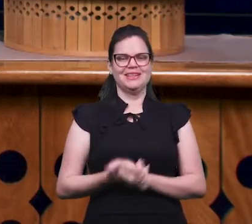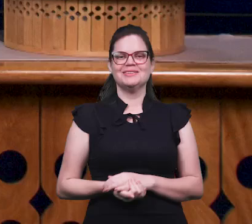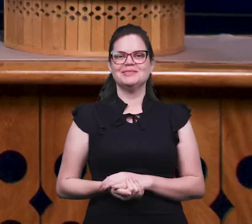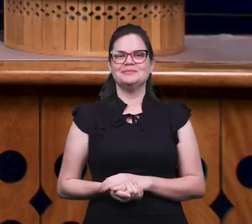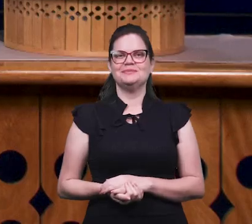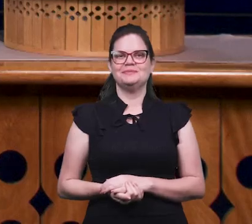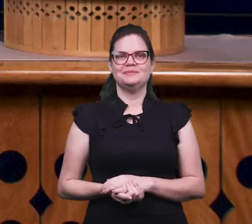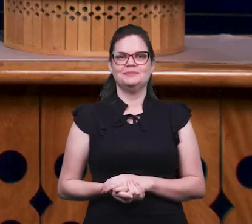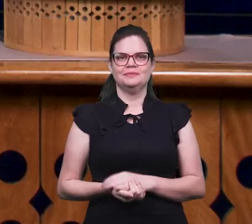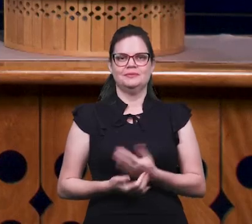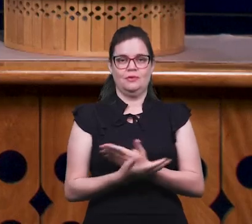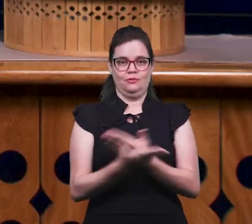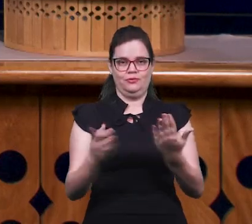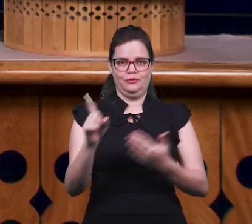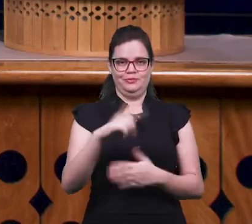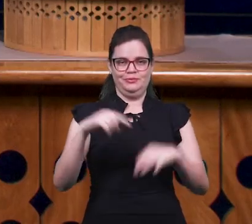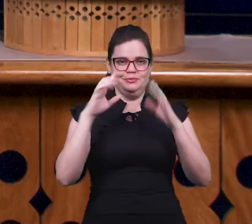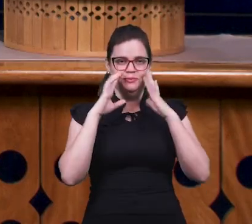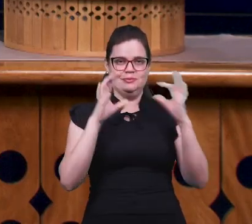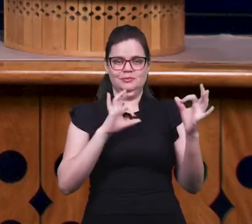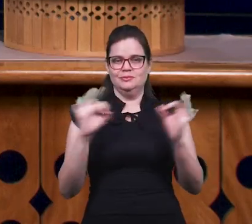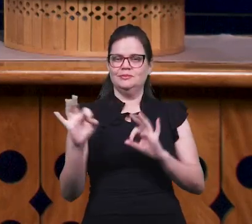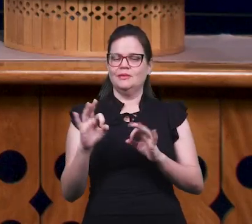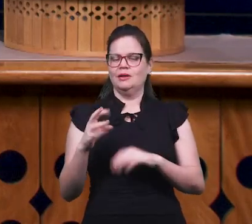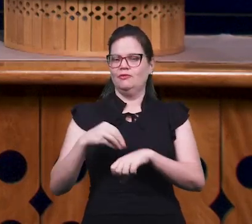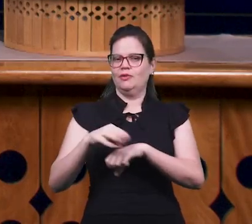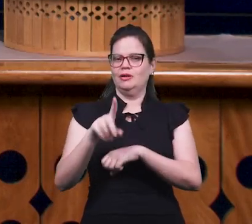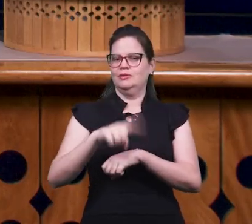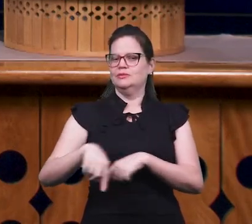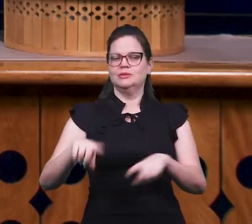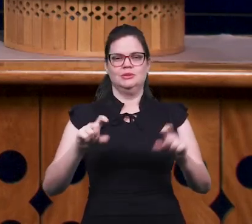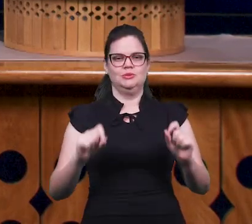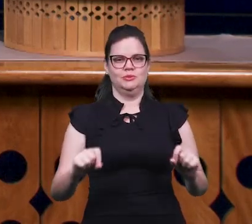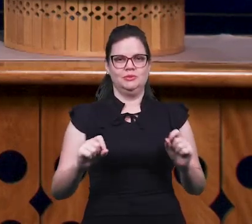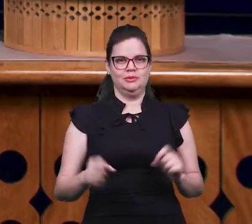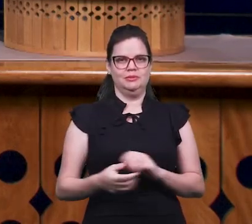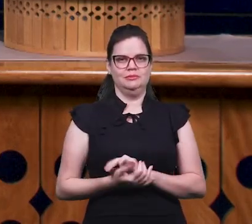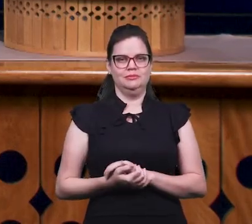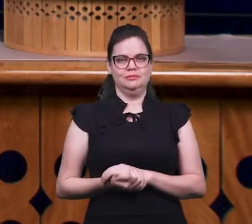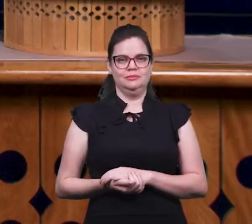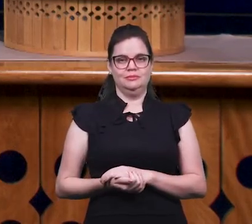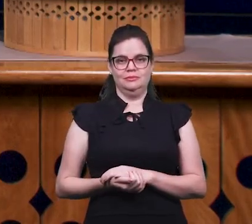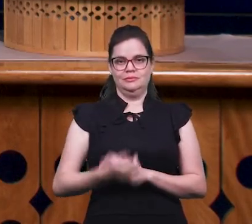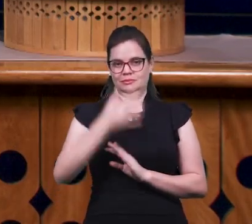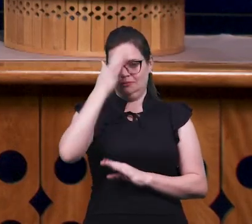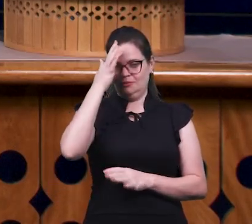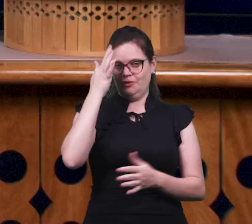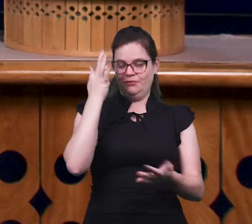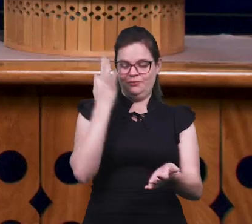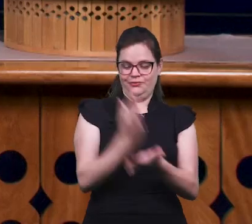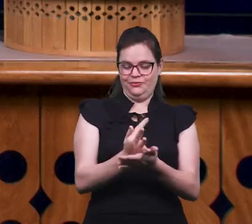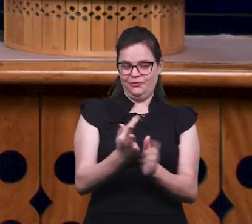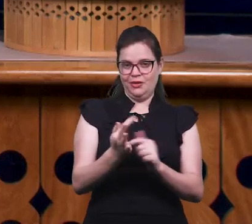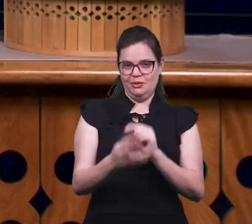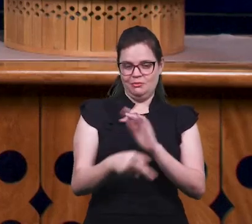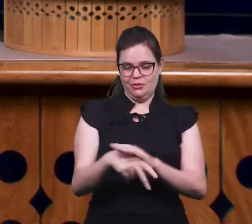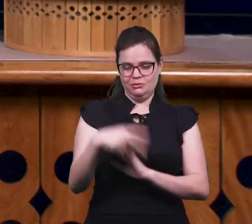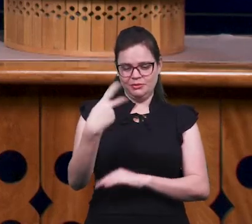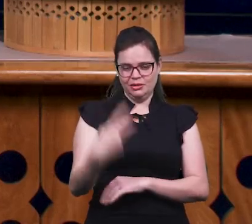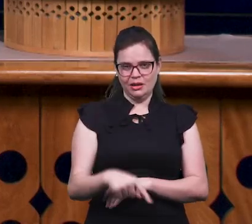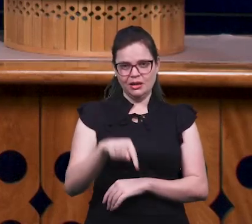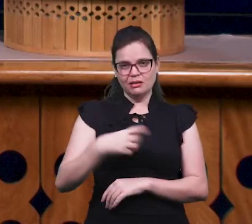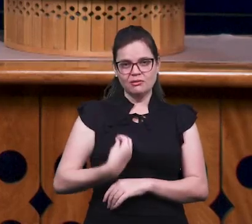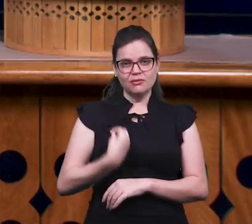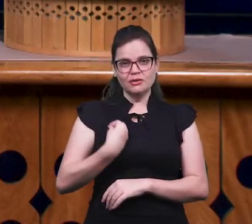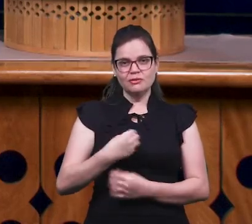meu irmão, minha irmã, você que está conosco, eu digo uma coisa. A fé, ela não pode ser dessa